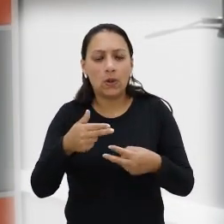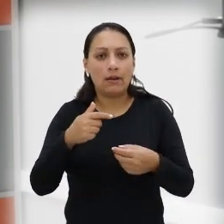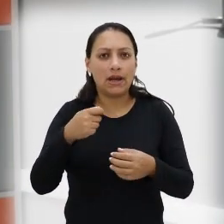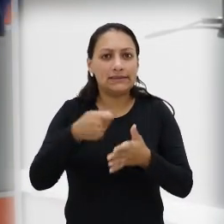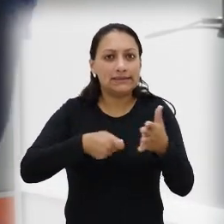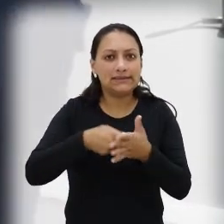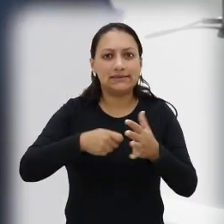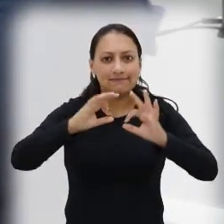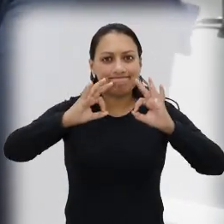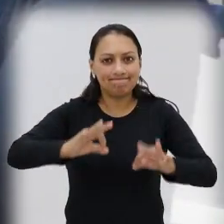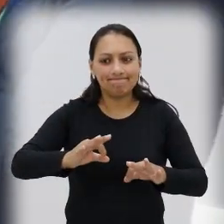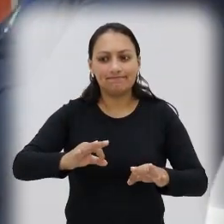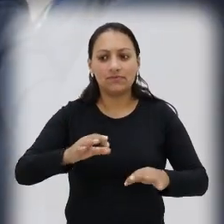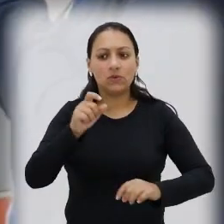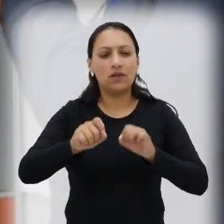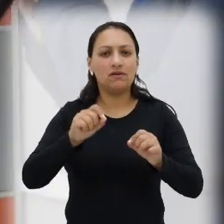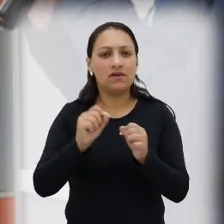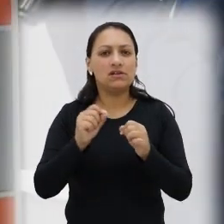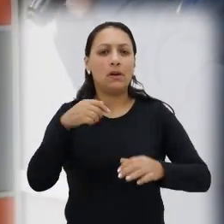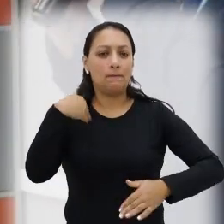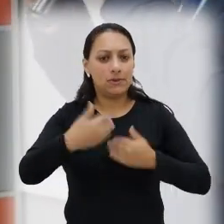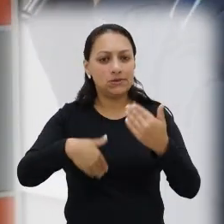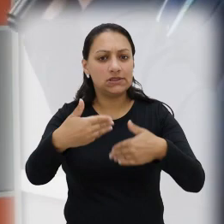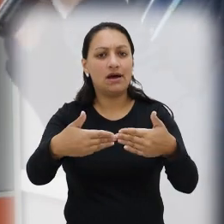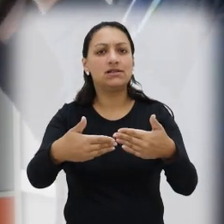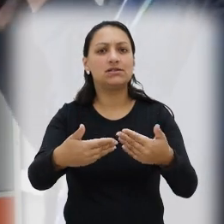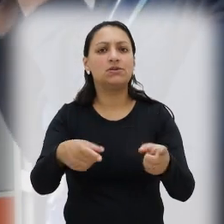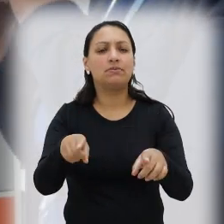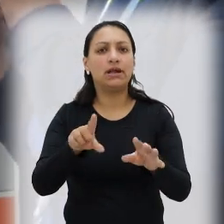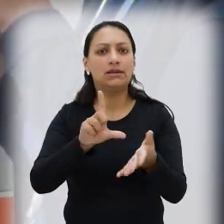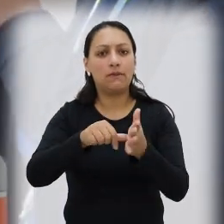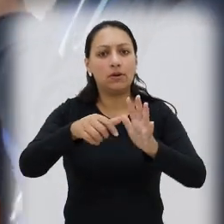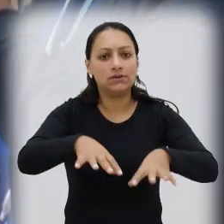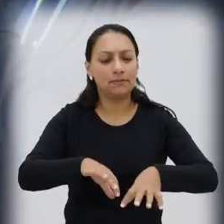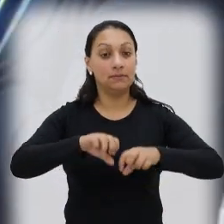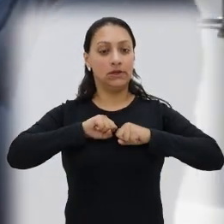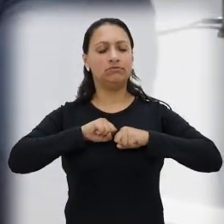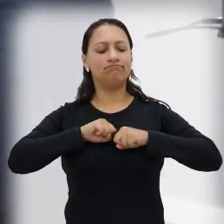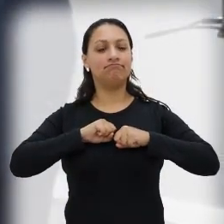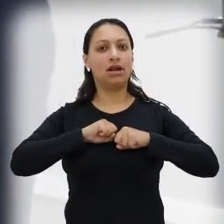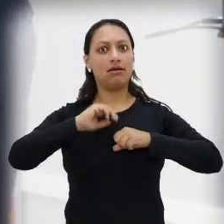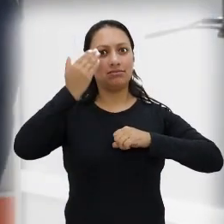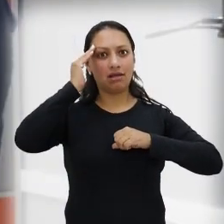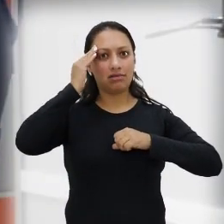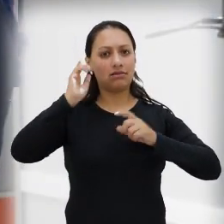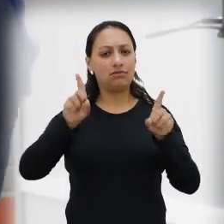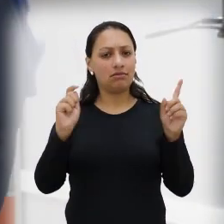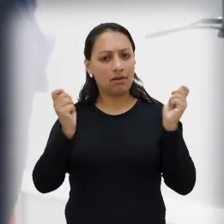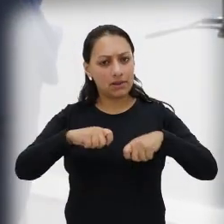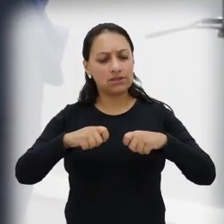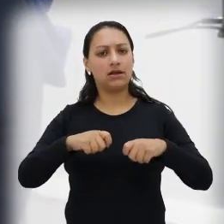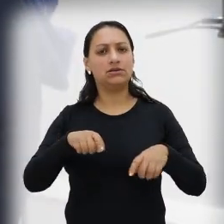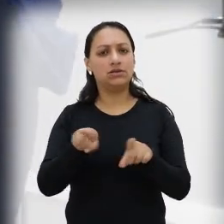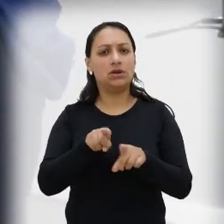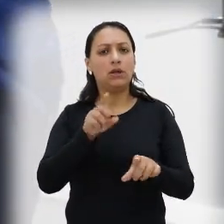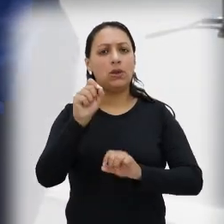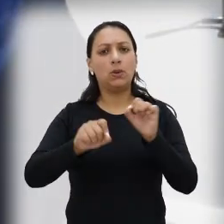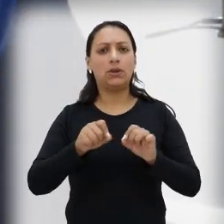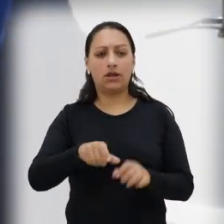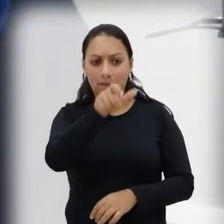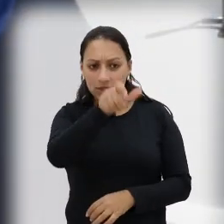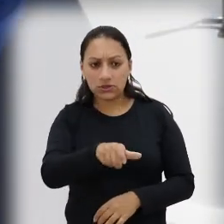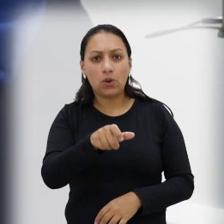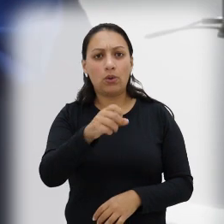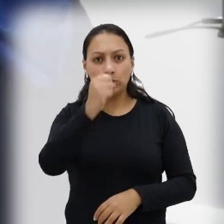né, fazer um processo de internalização, de assimilação da capacidade, da expertise daquele sujeito que está ali, que a gente